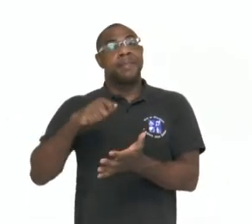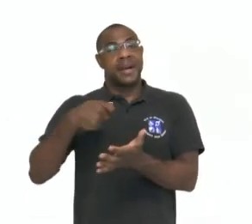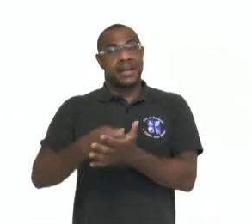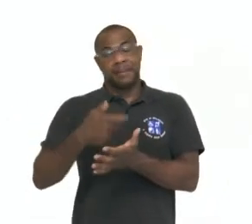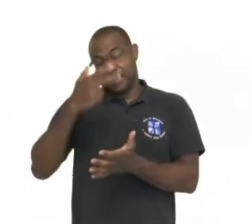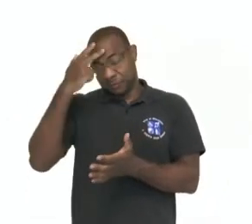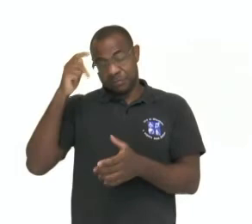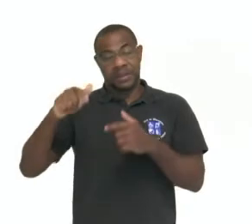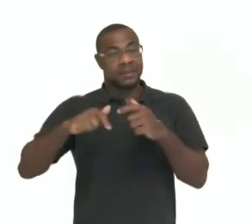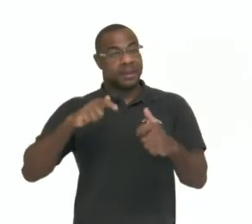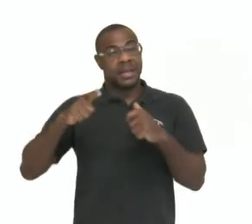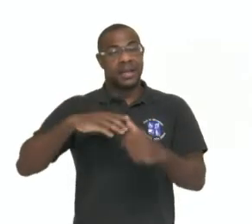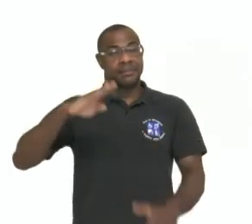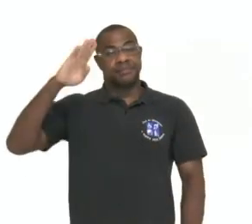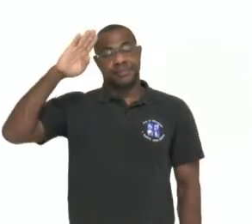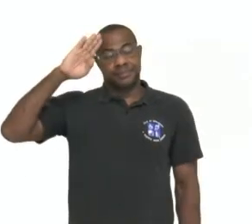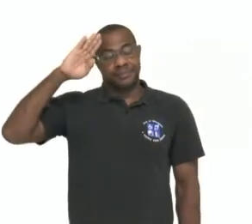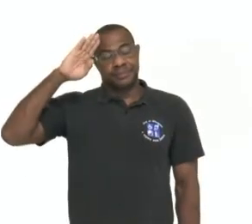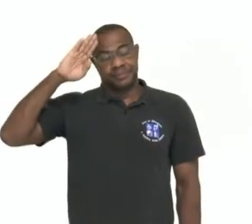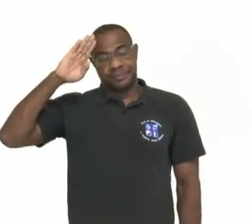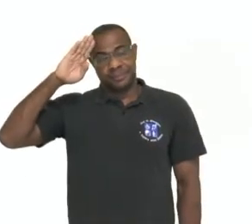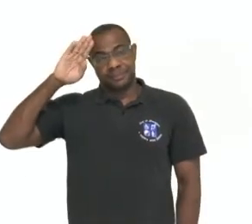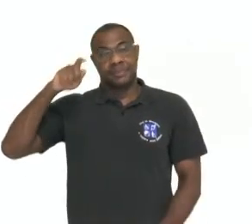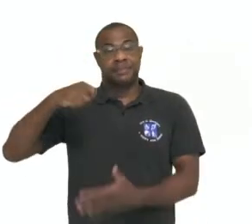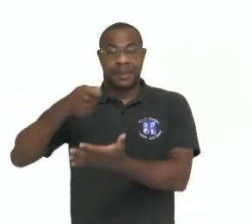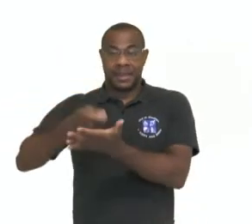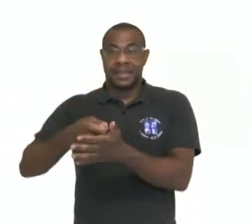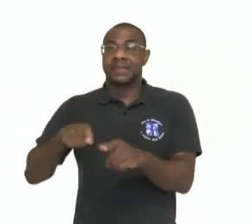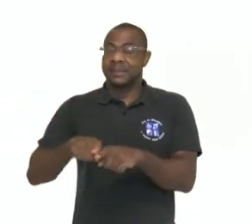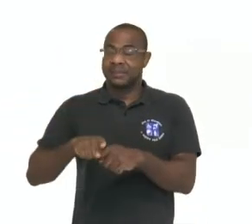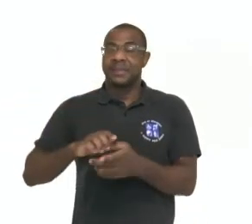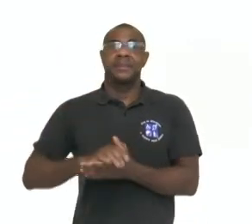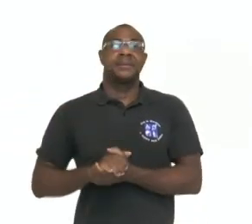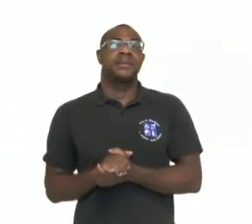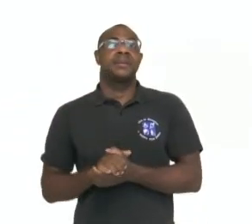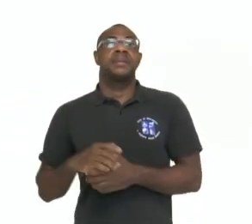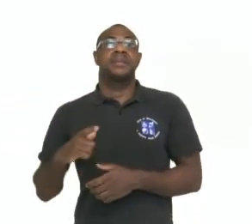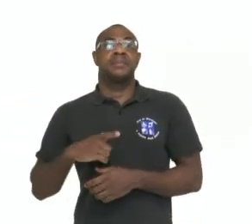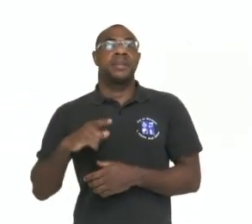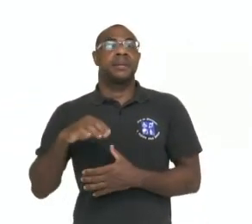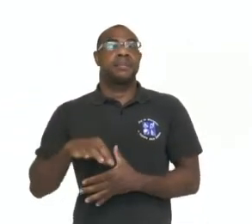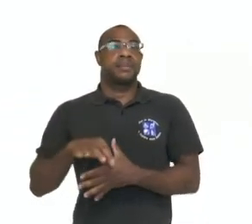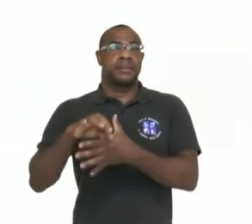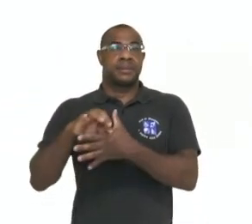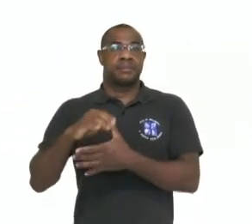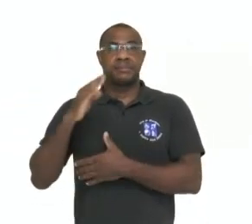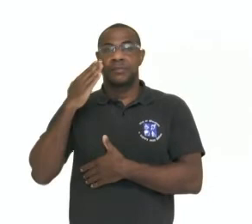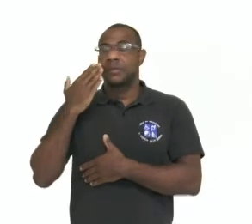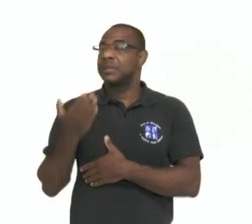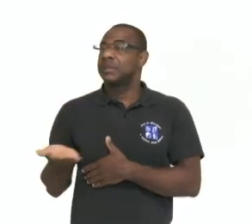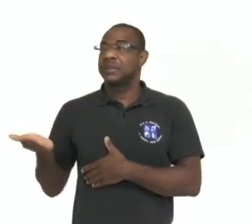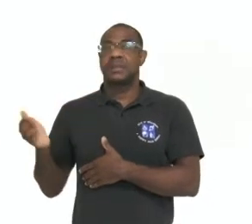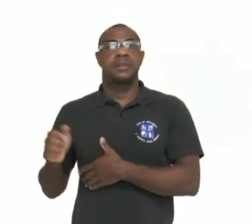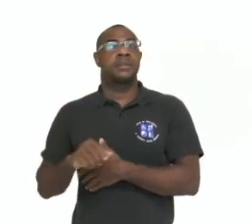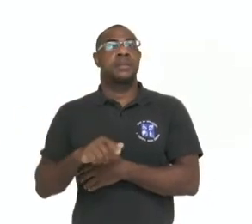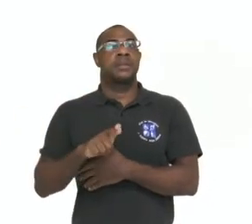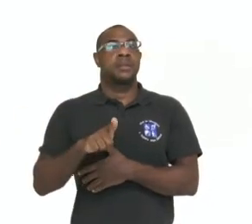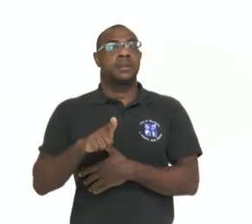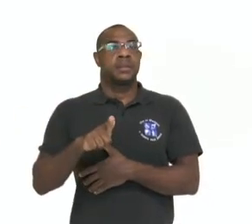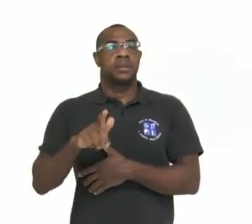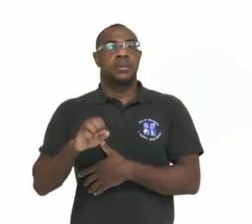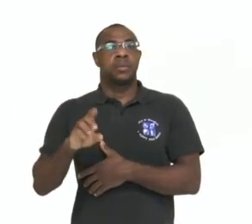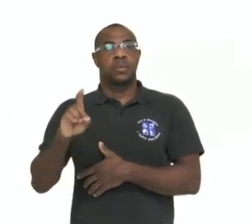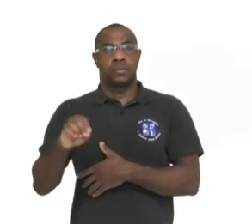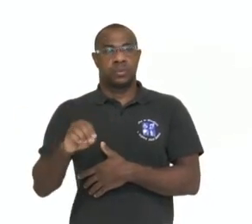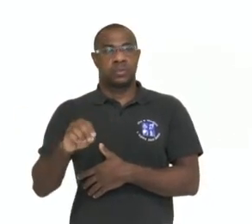exército e manter soldados em toda a extensa fronteira. Representação de um líder godo, os godos eram alistados